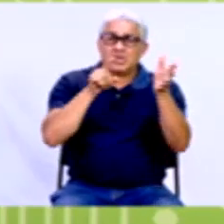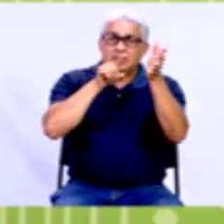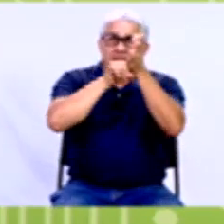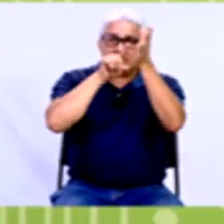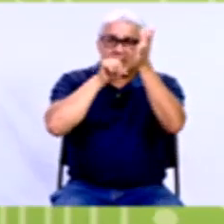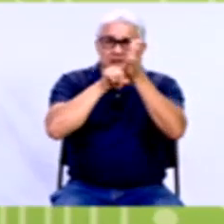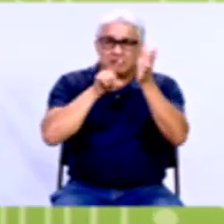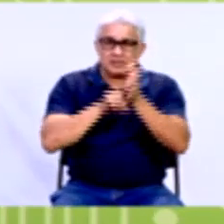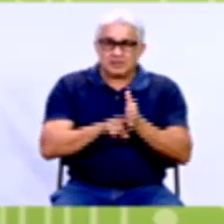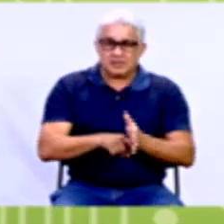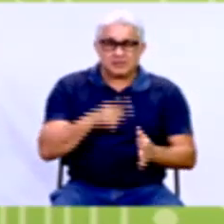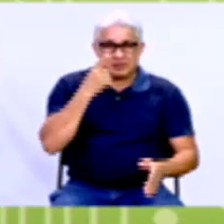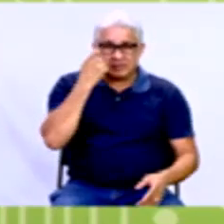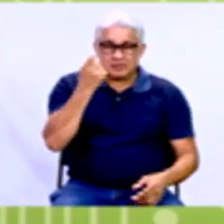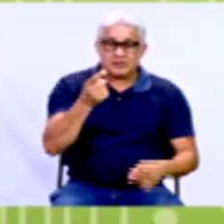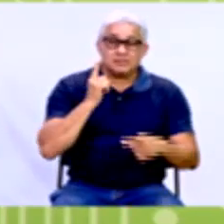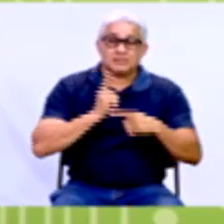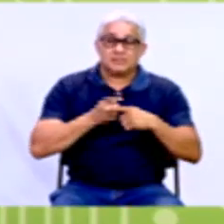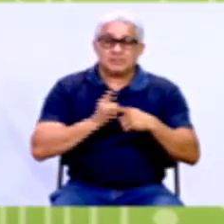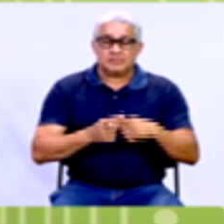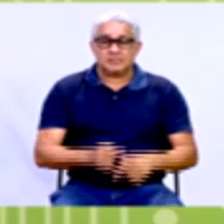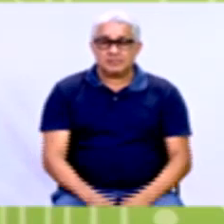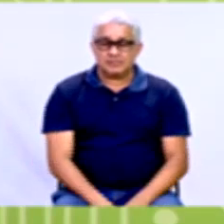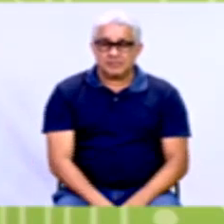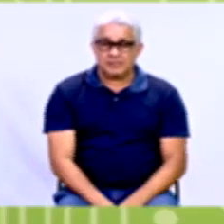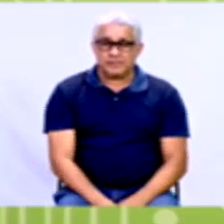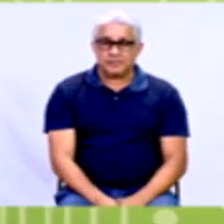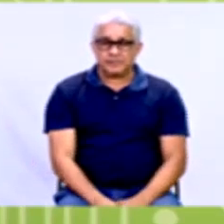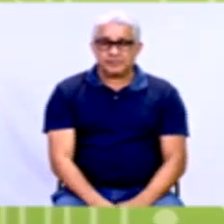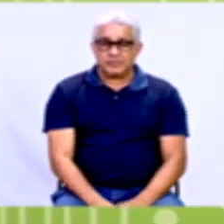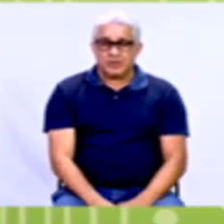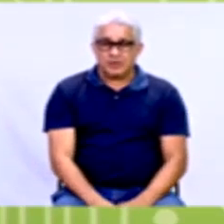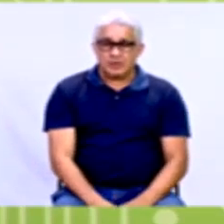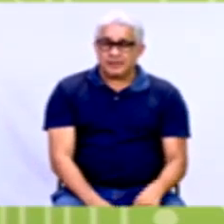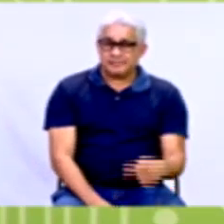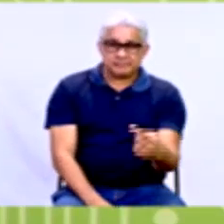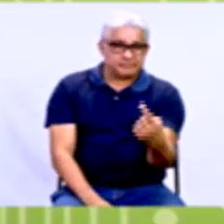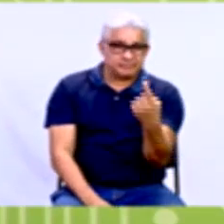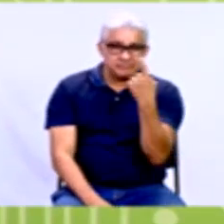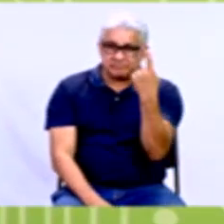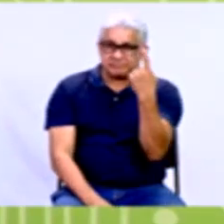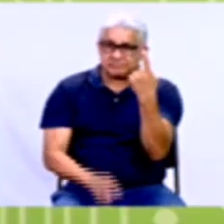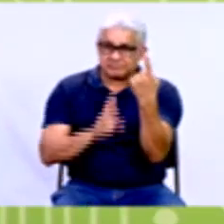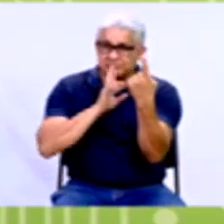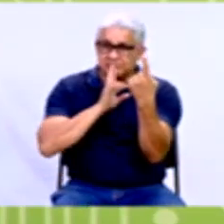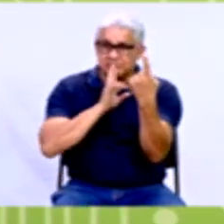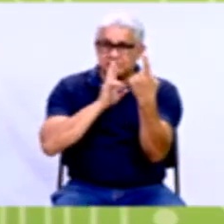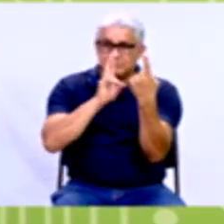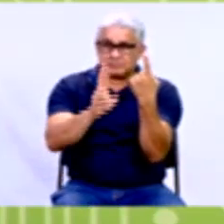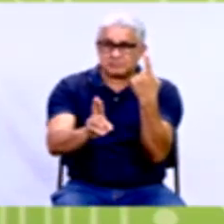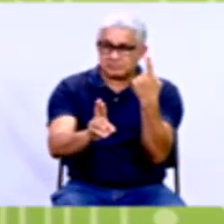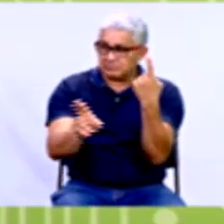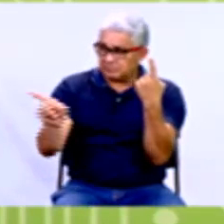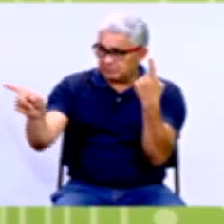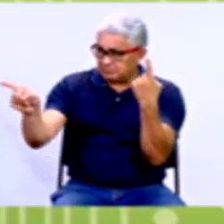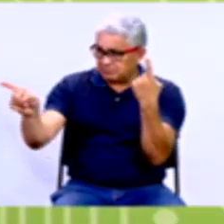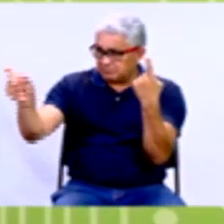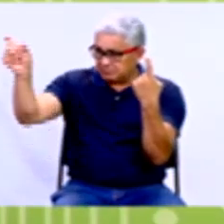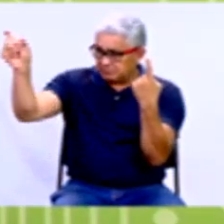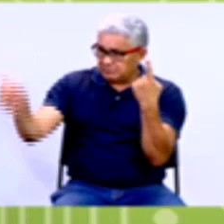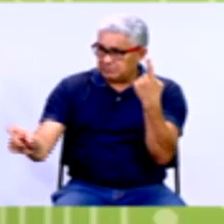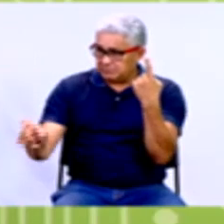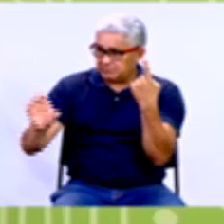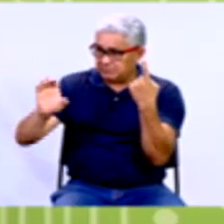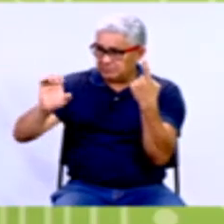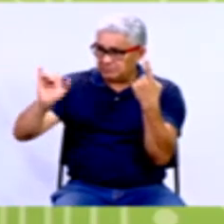ele ficou muito interessante, por quê? Porque a única resposta que a